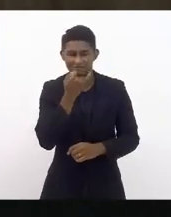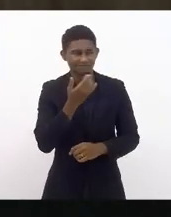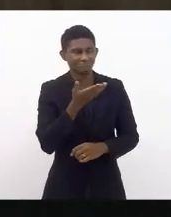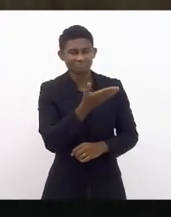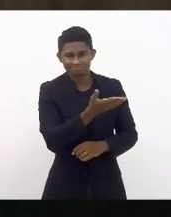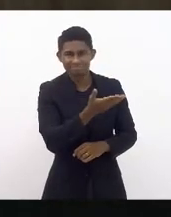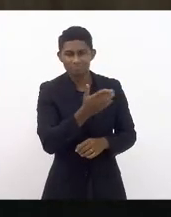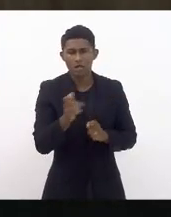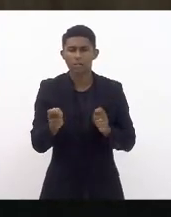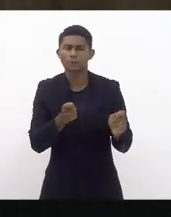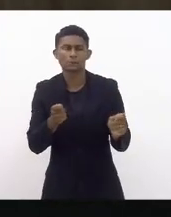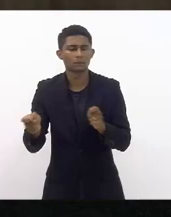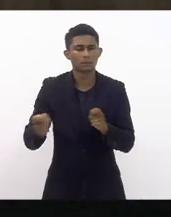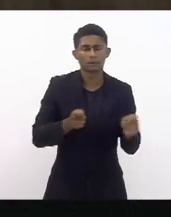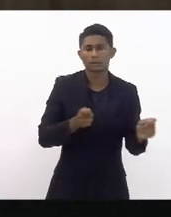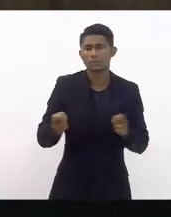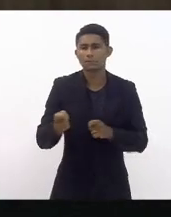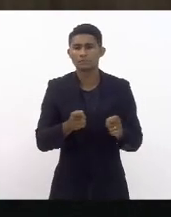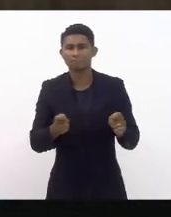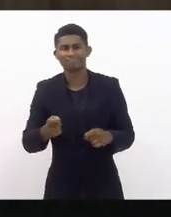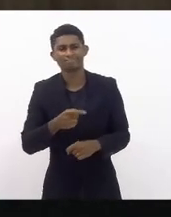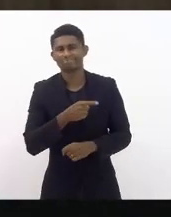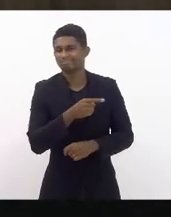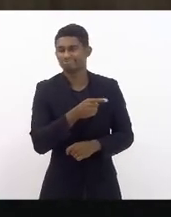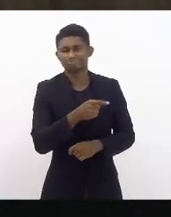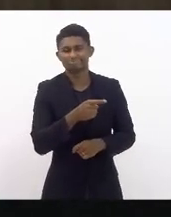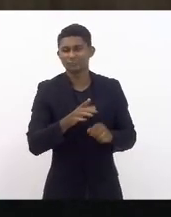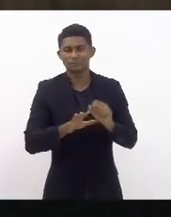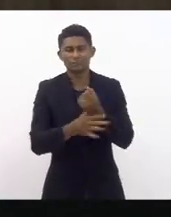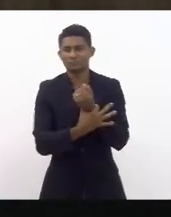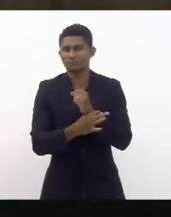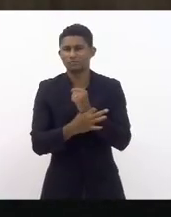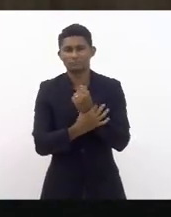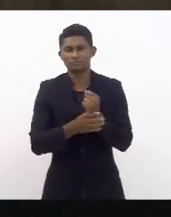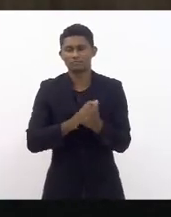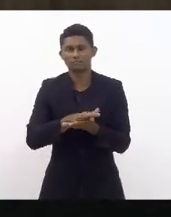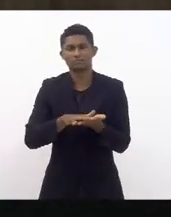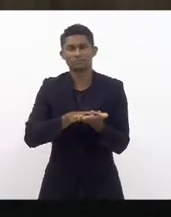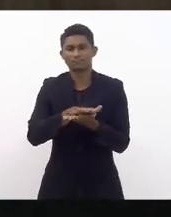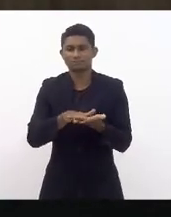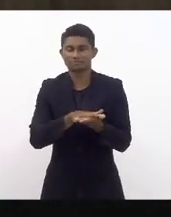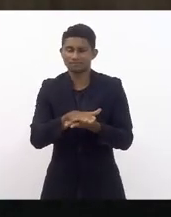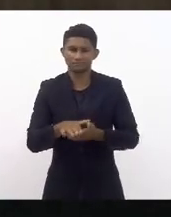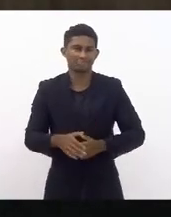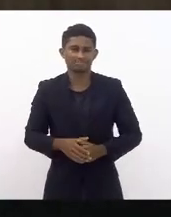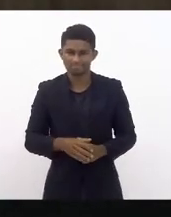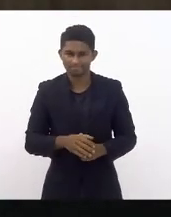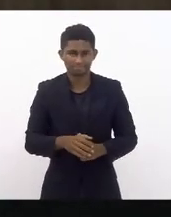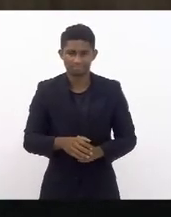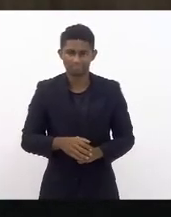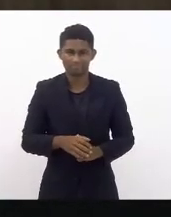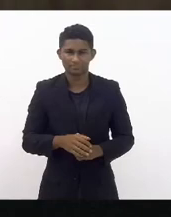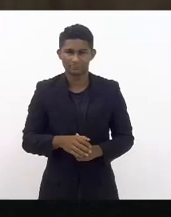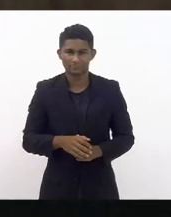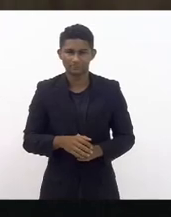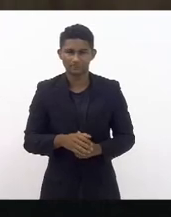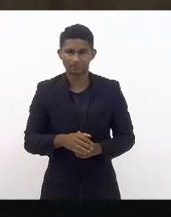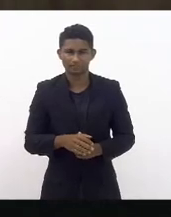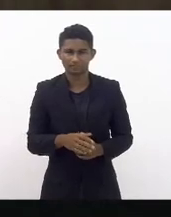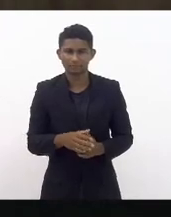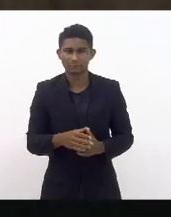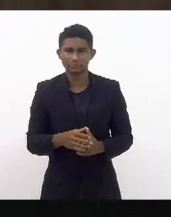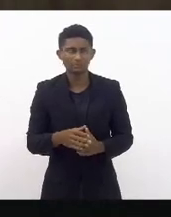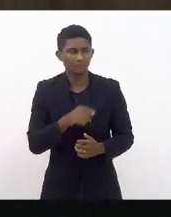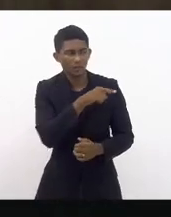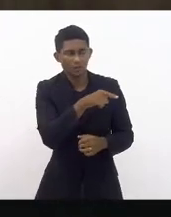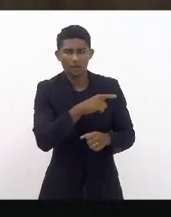autonomia administrativa não lhe é garantida. Não é garantida para